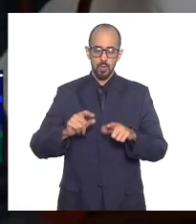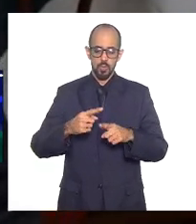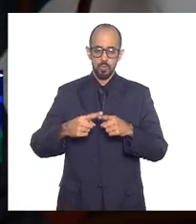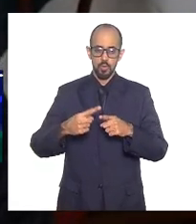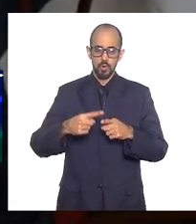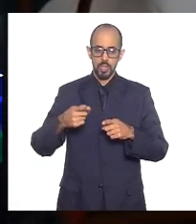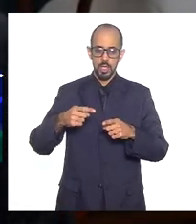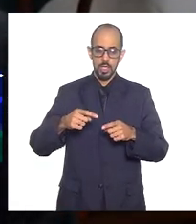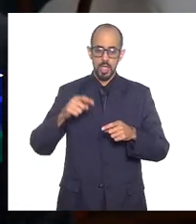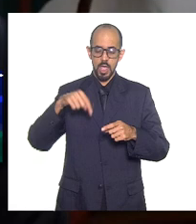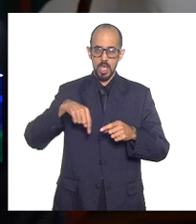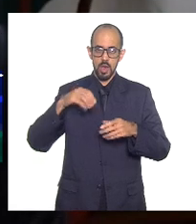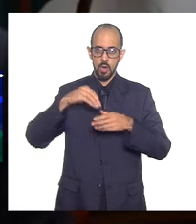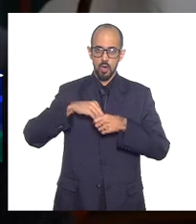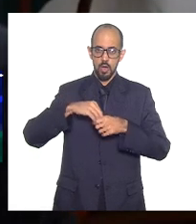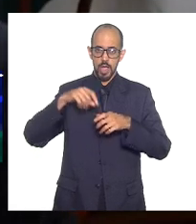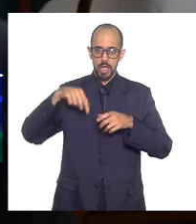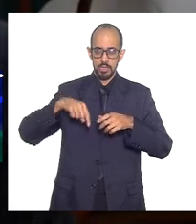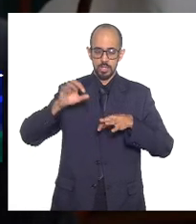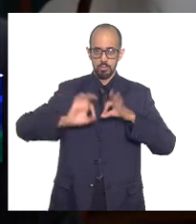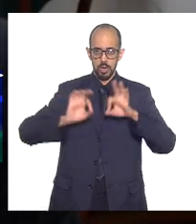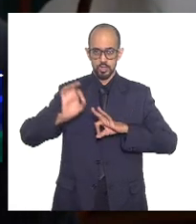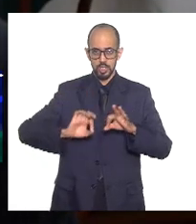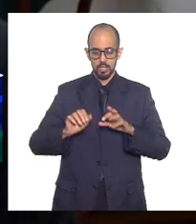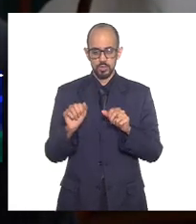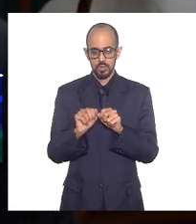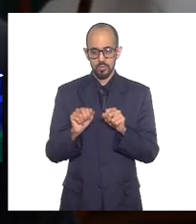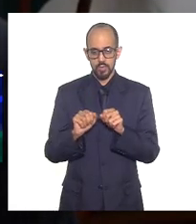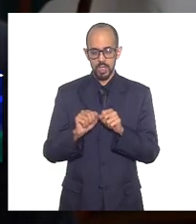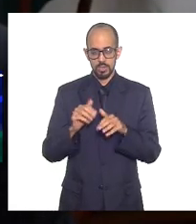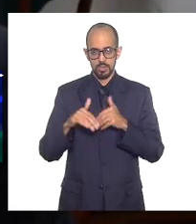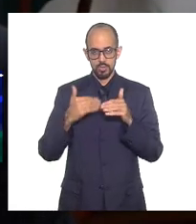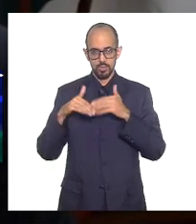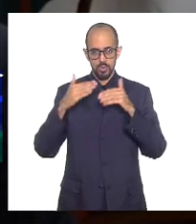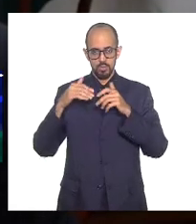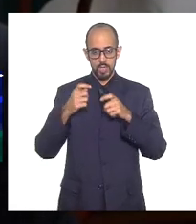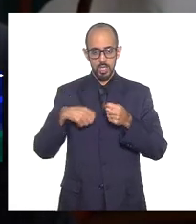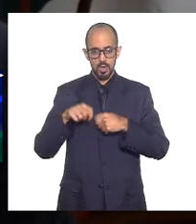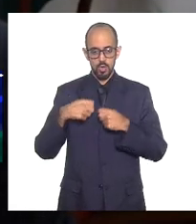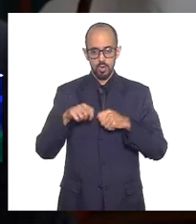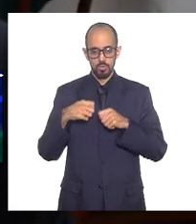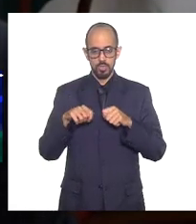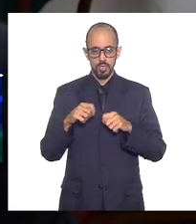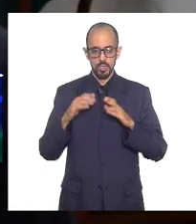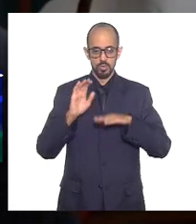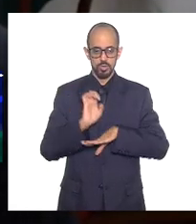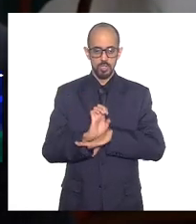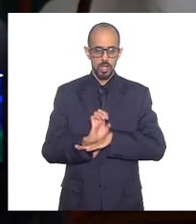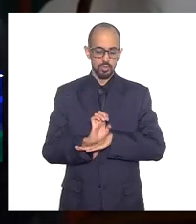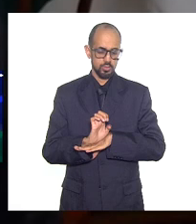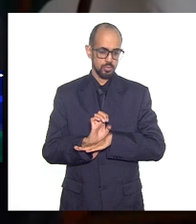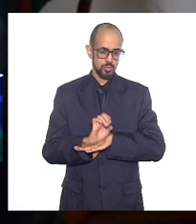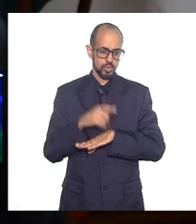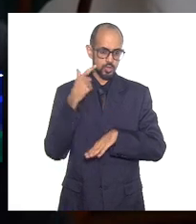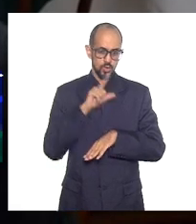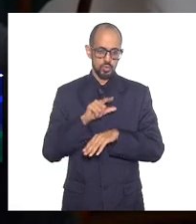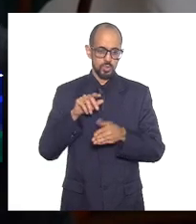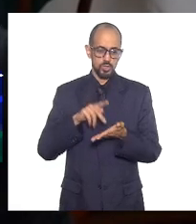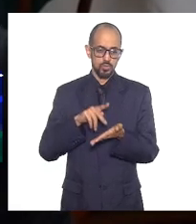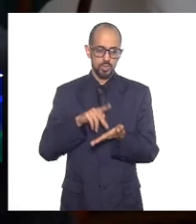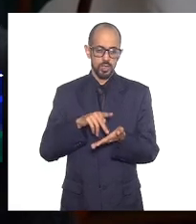nessa casa projetos que desenvolvessem a economia do Estado, que a gente conseguisse, de fato,